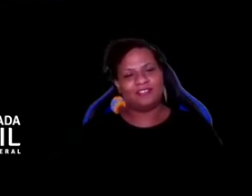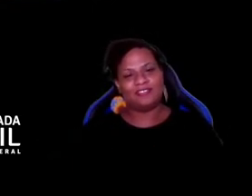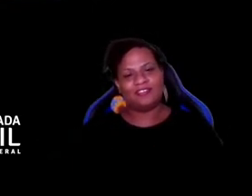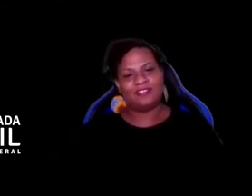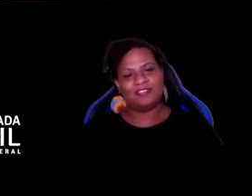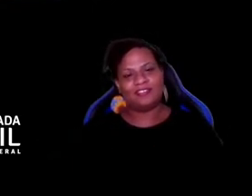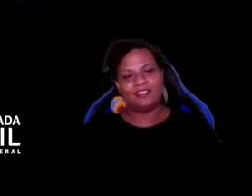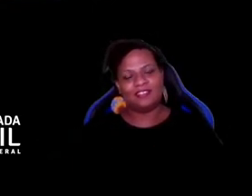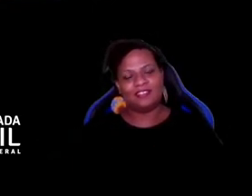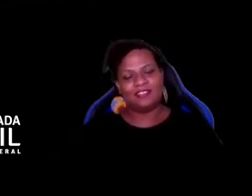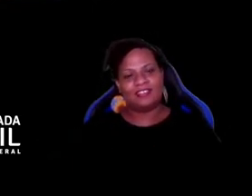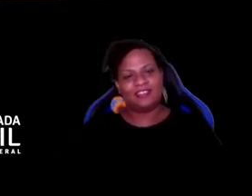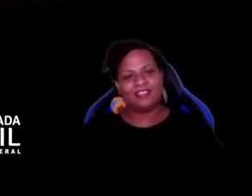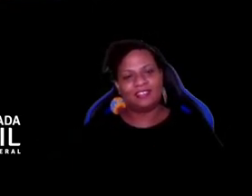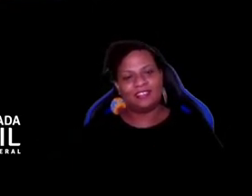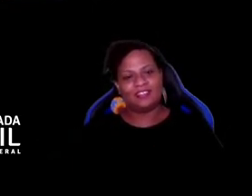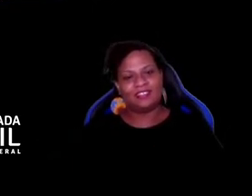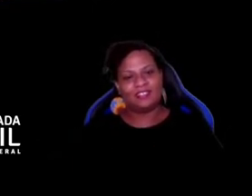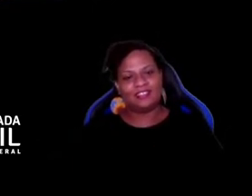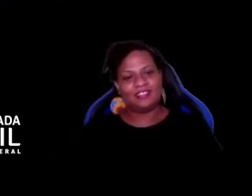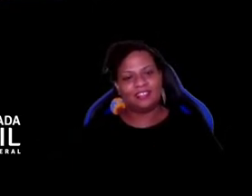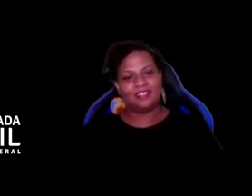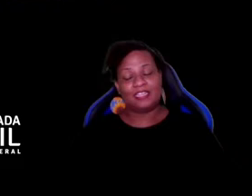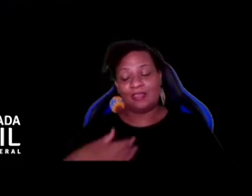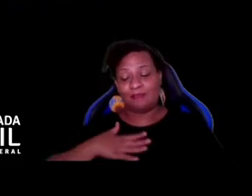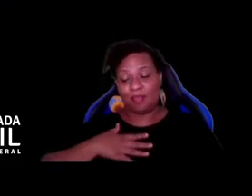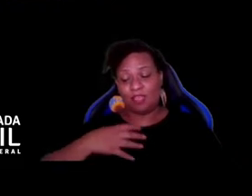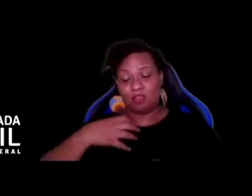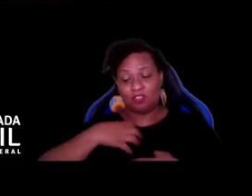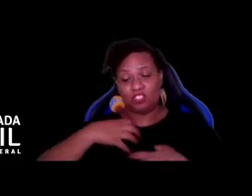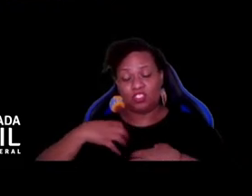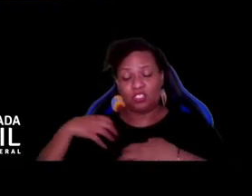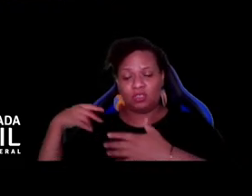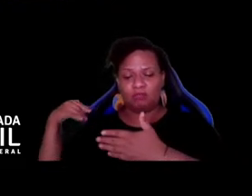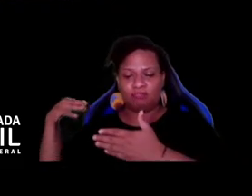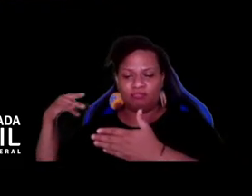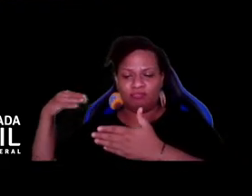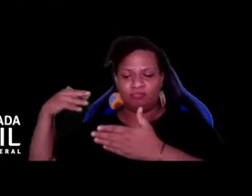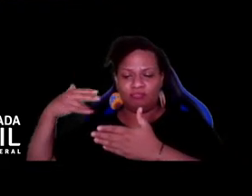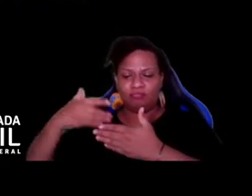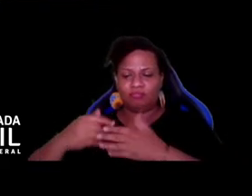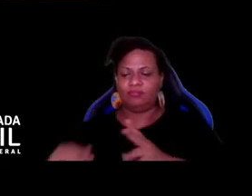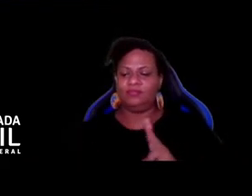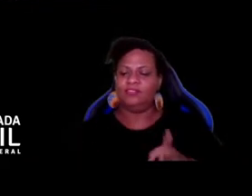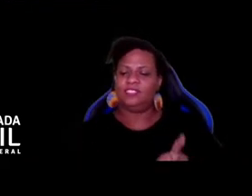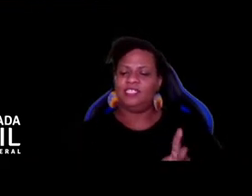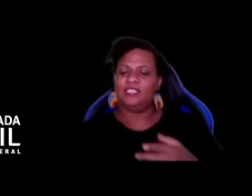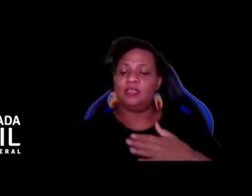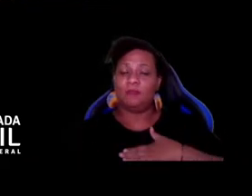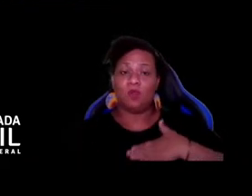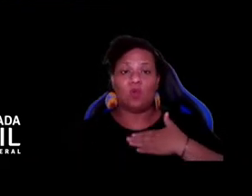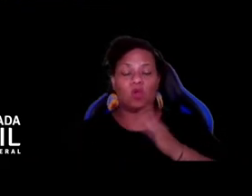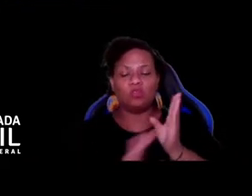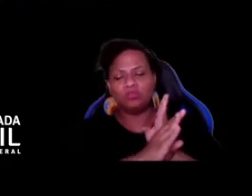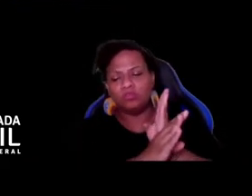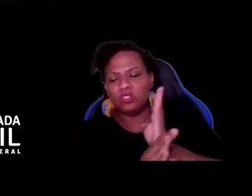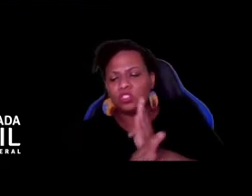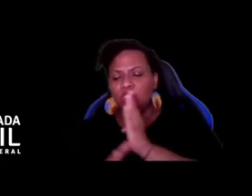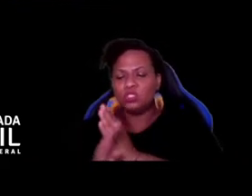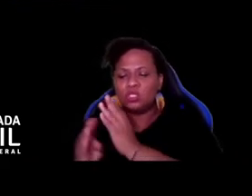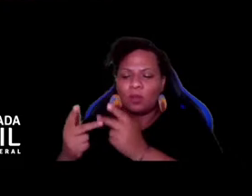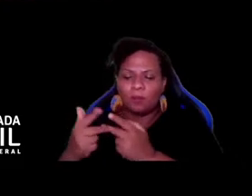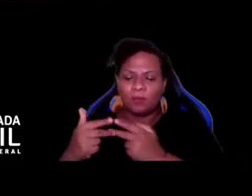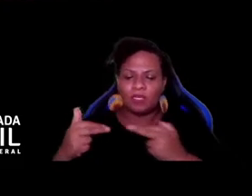Tenho na minha natureza fazer coisas, descobrir maneiras de fazer